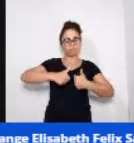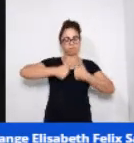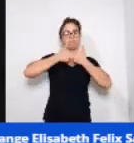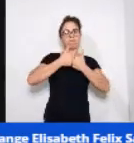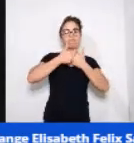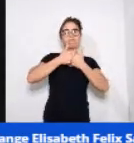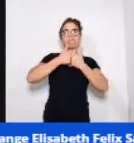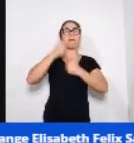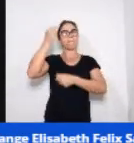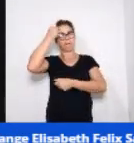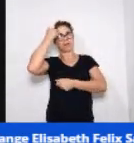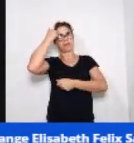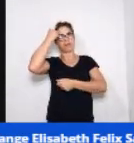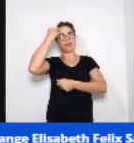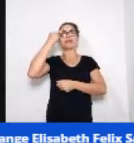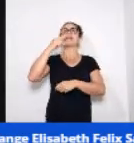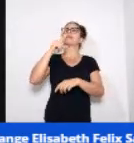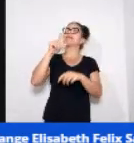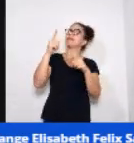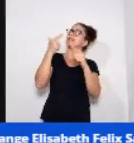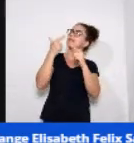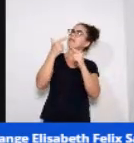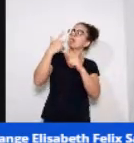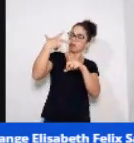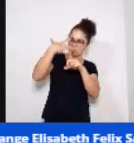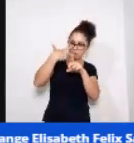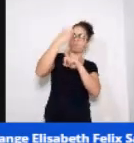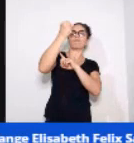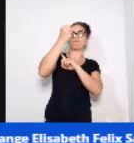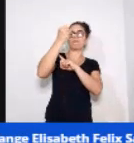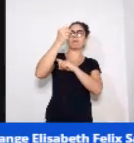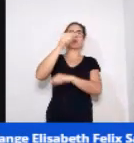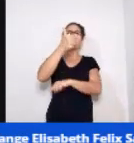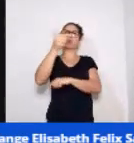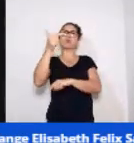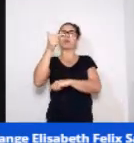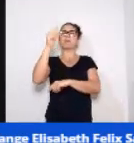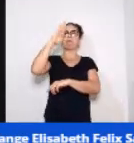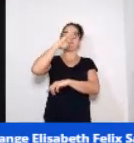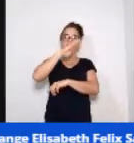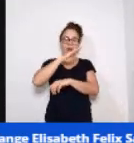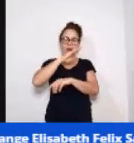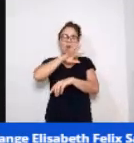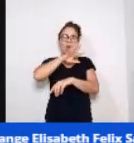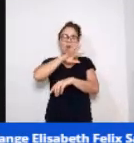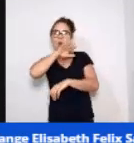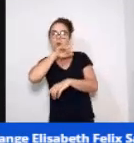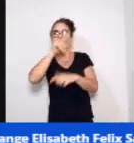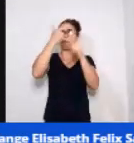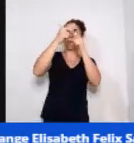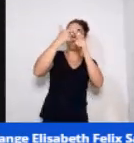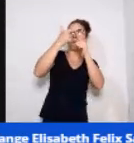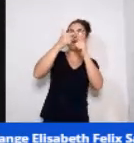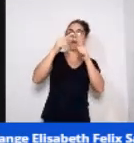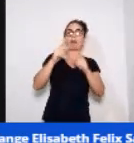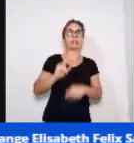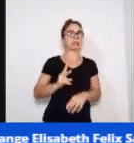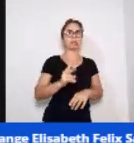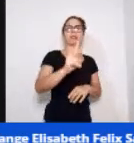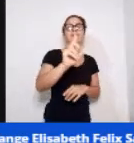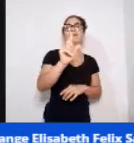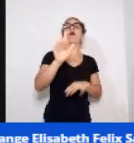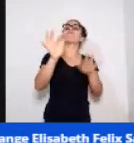saída, é saber que não há mal que dure para sempre. Quem tem esperança sabe que em qualquer